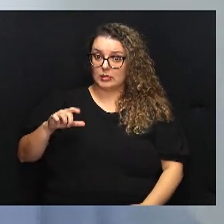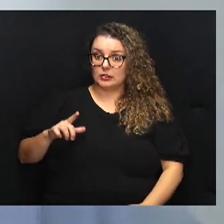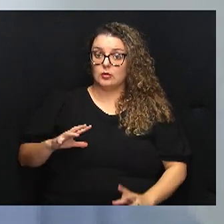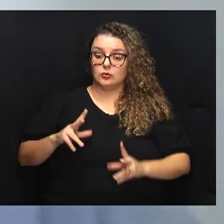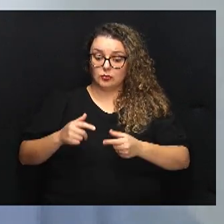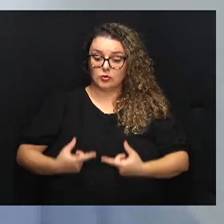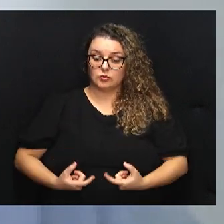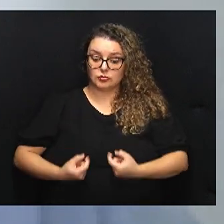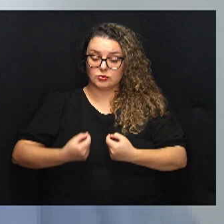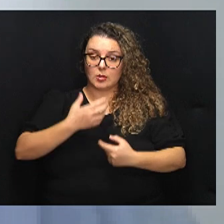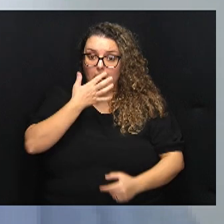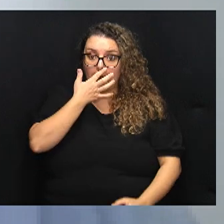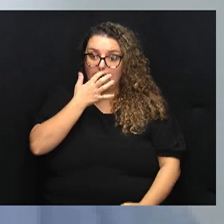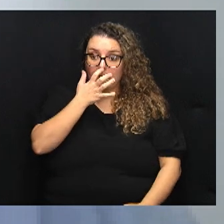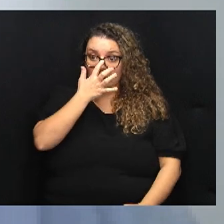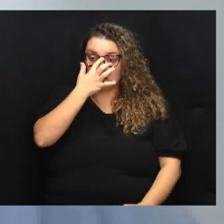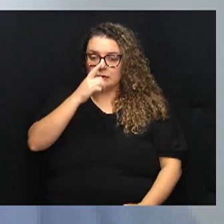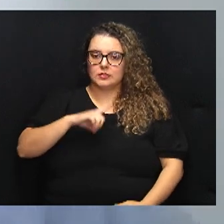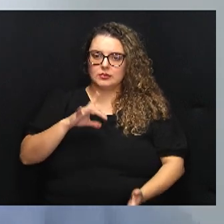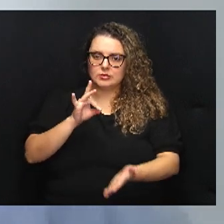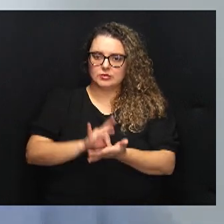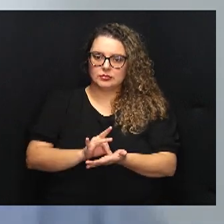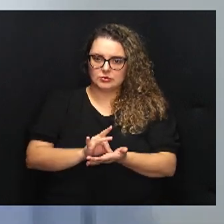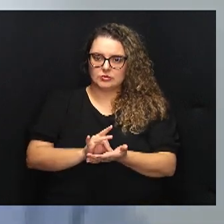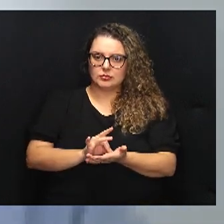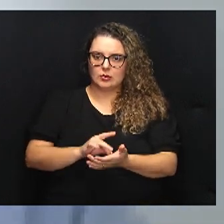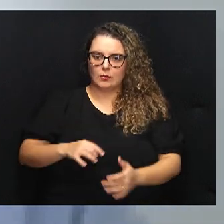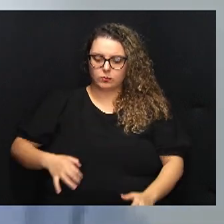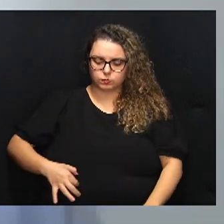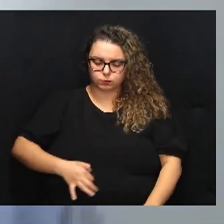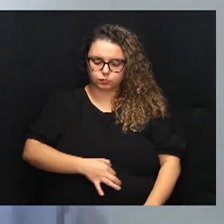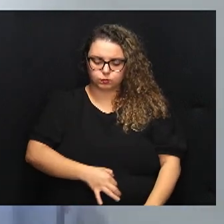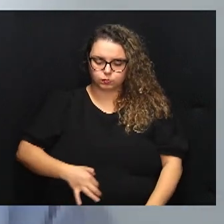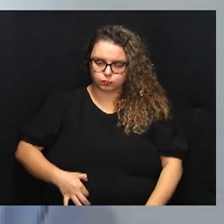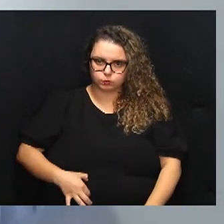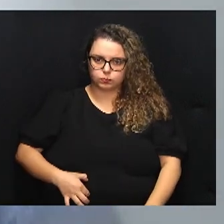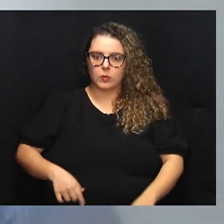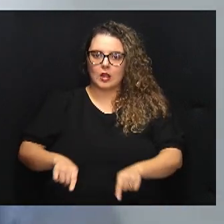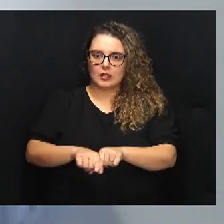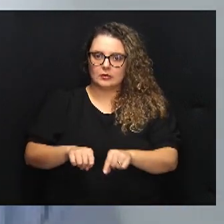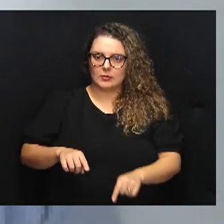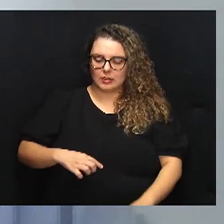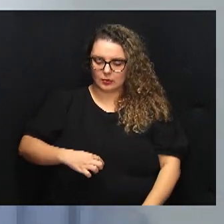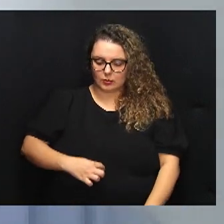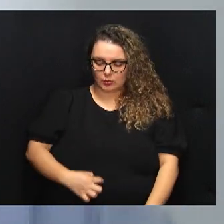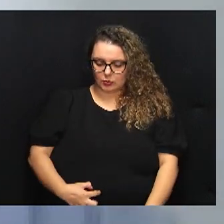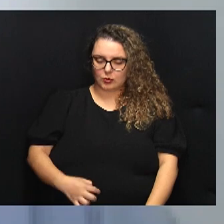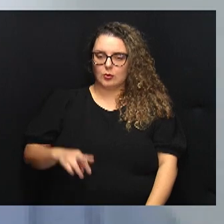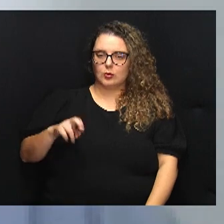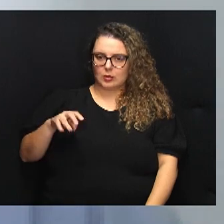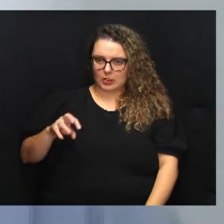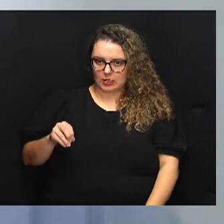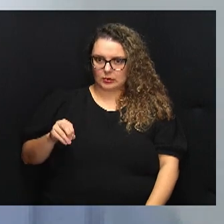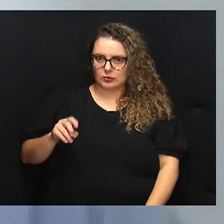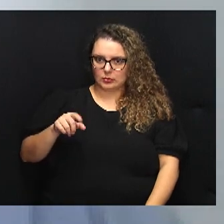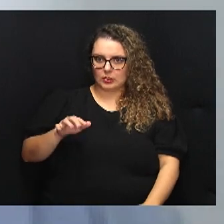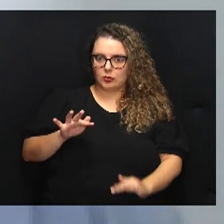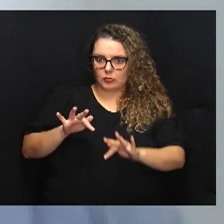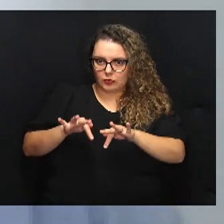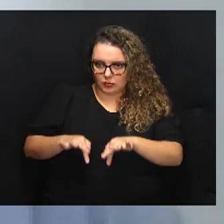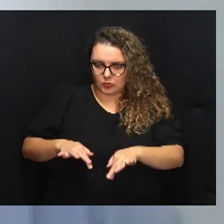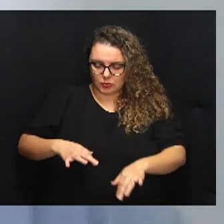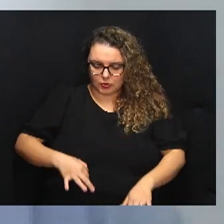tumores que têm origem no intestino grosso e no reto, que é exatamente a porção final